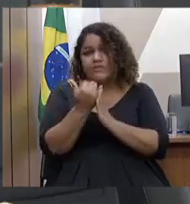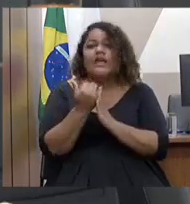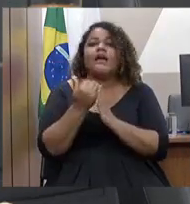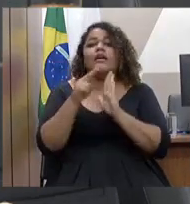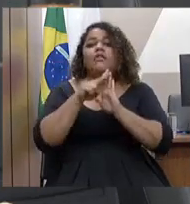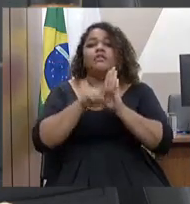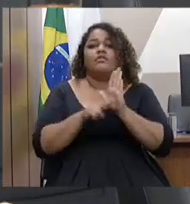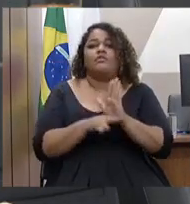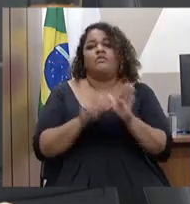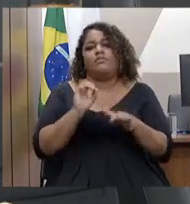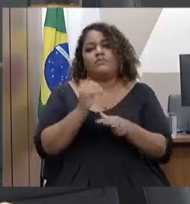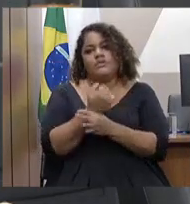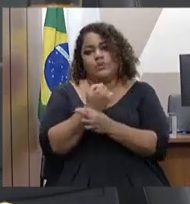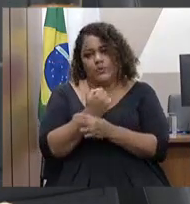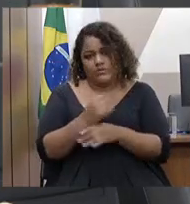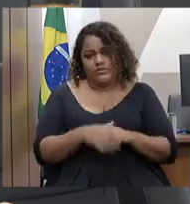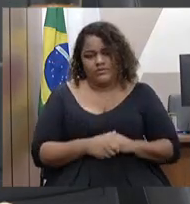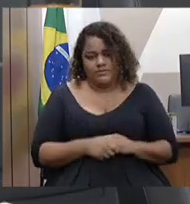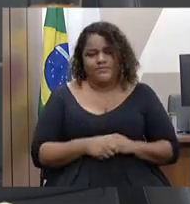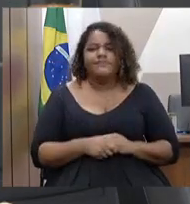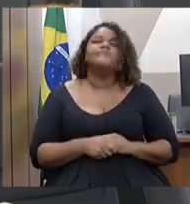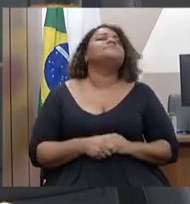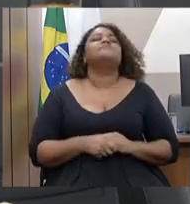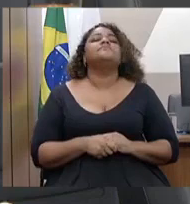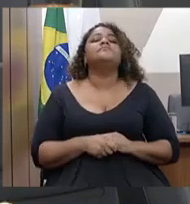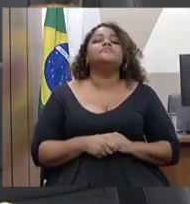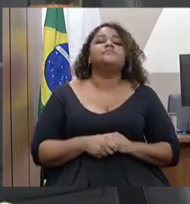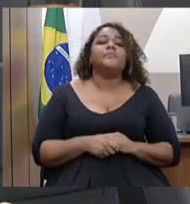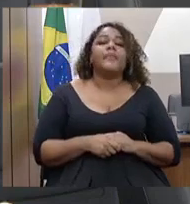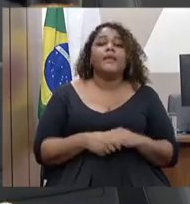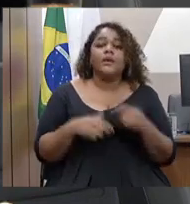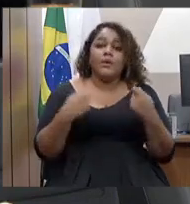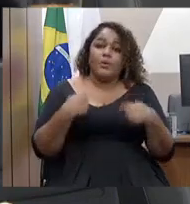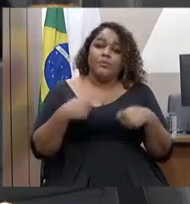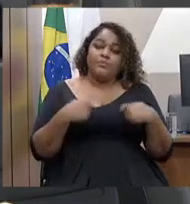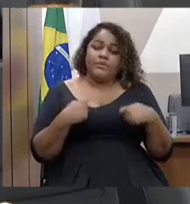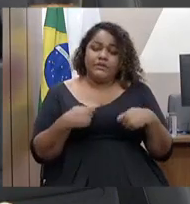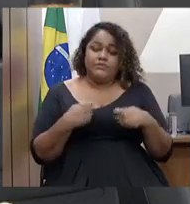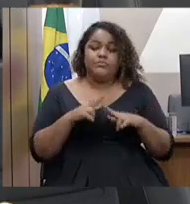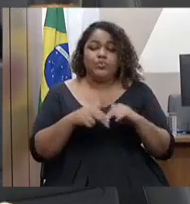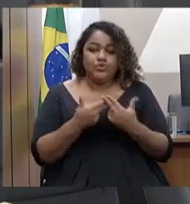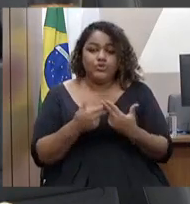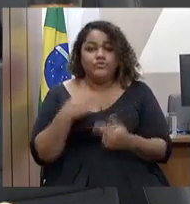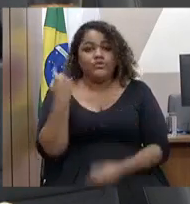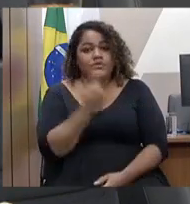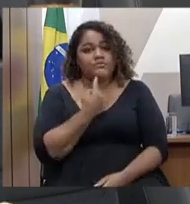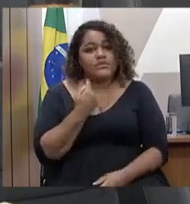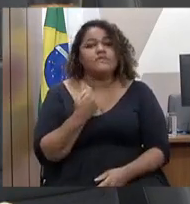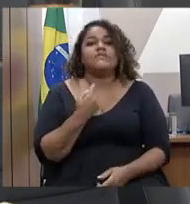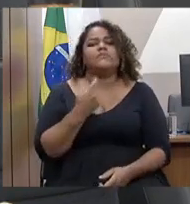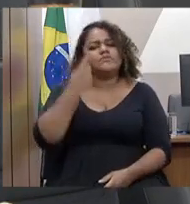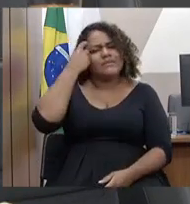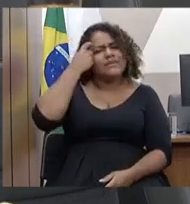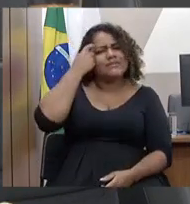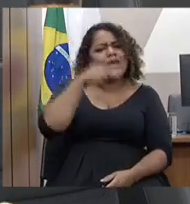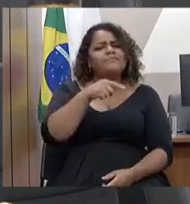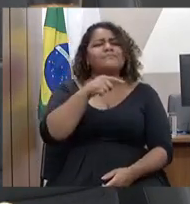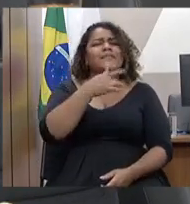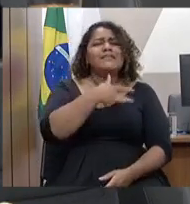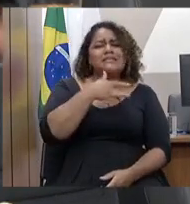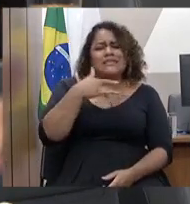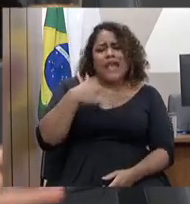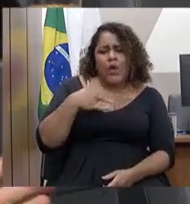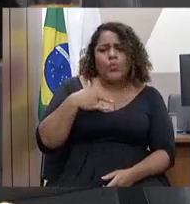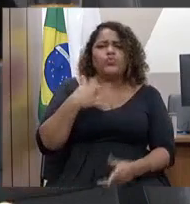é que a gente precisa fixar-se na fixar a premissa de que para analisar questões relativas à saúde do Trabalhador